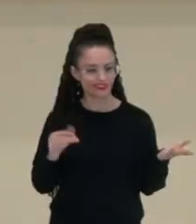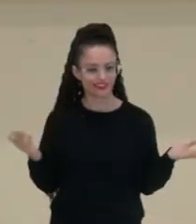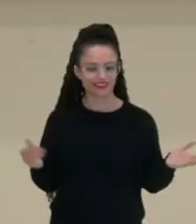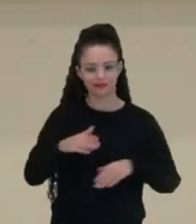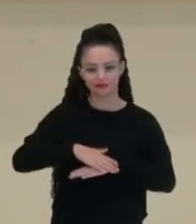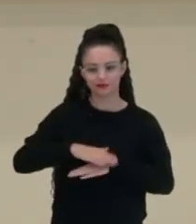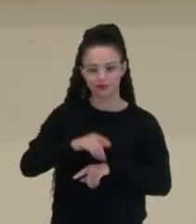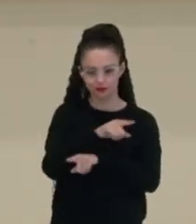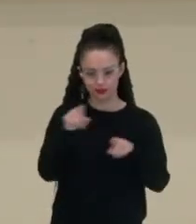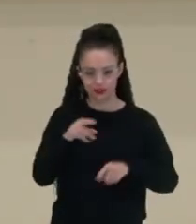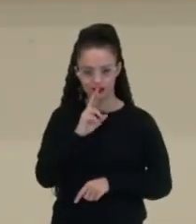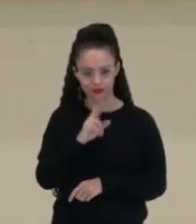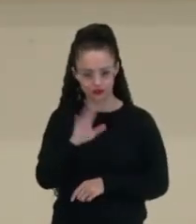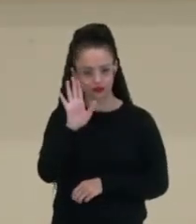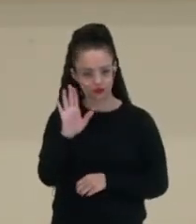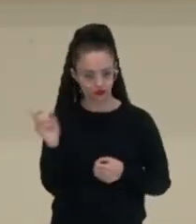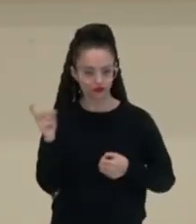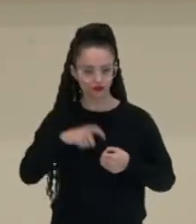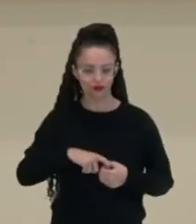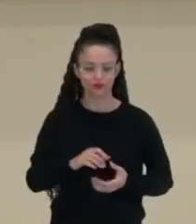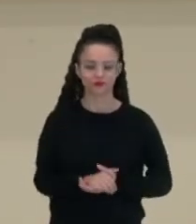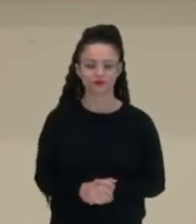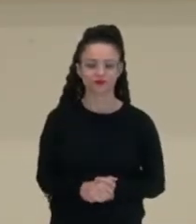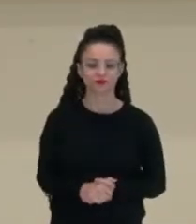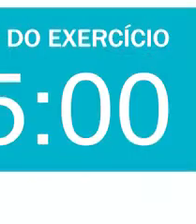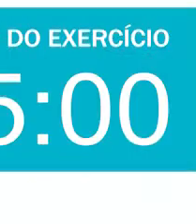com vocês. Responda aí, daqui a pouquinho a gente volta.